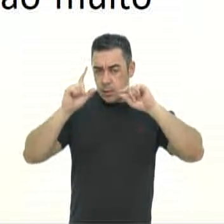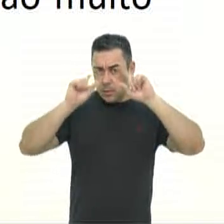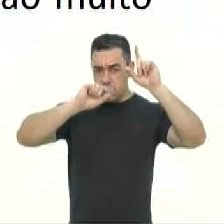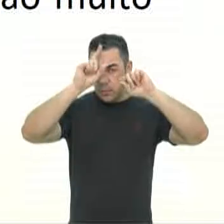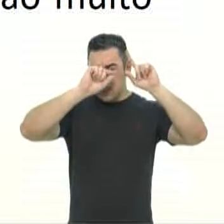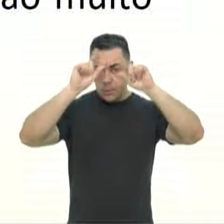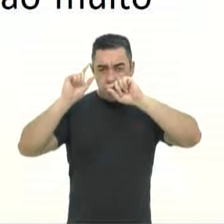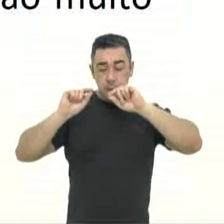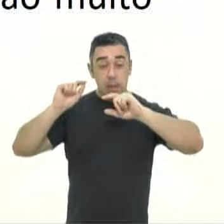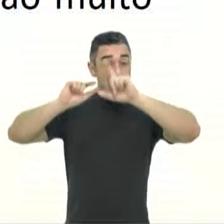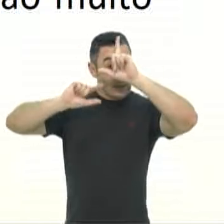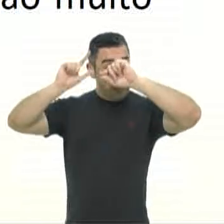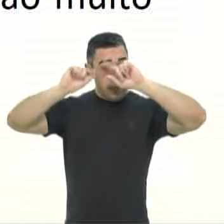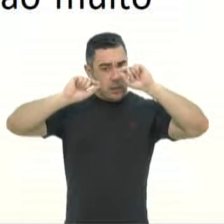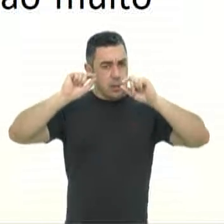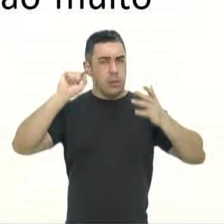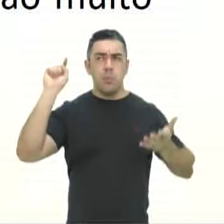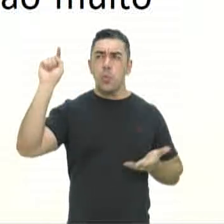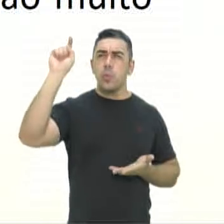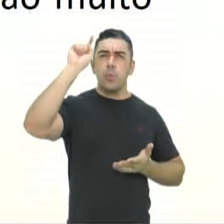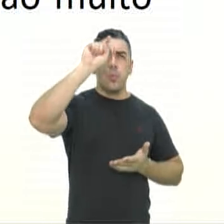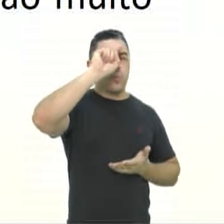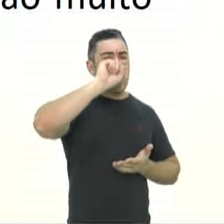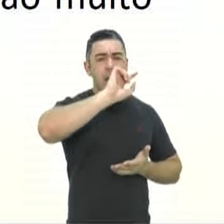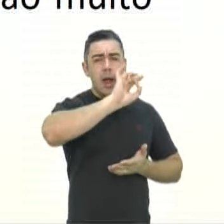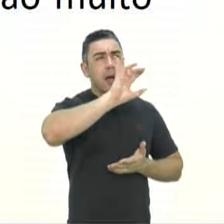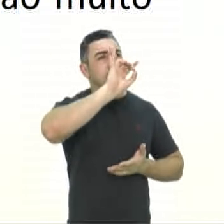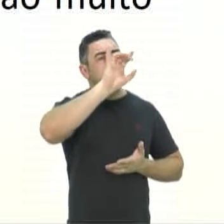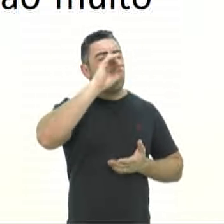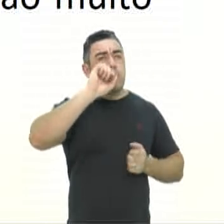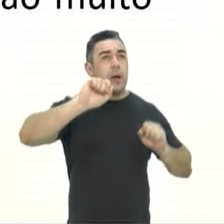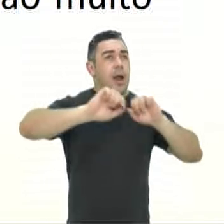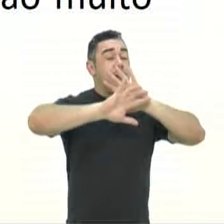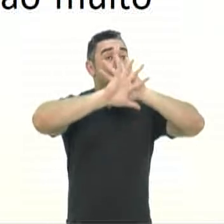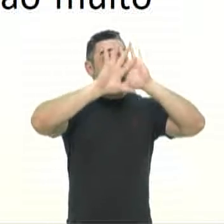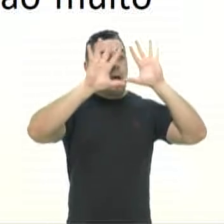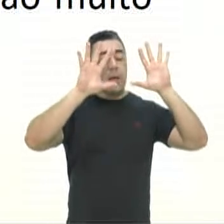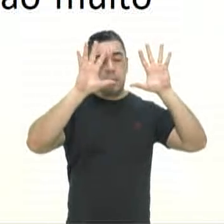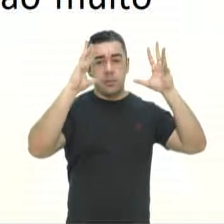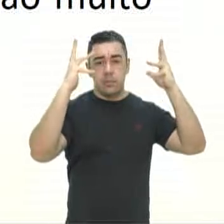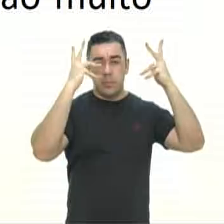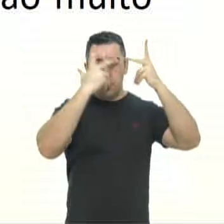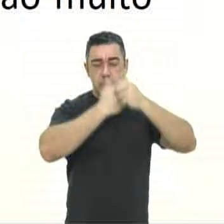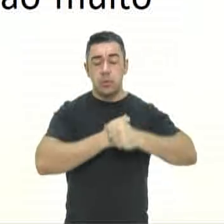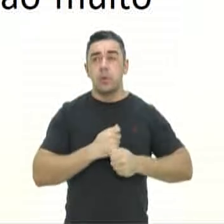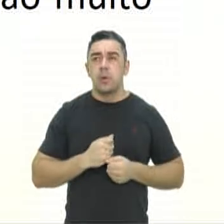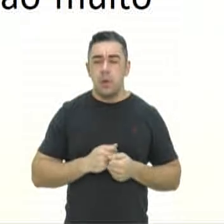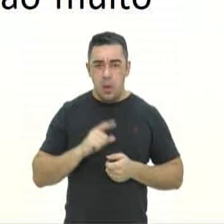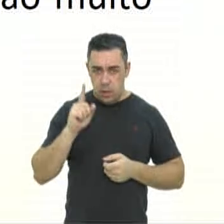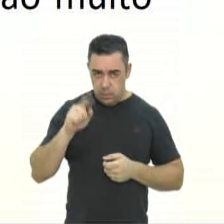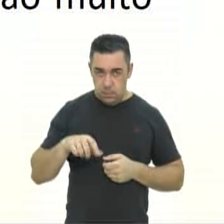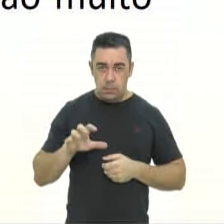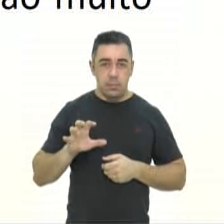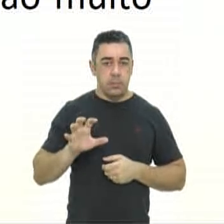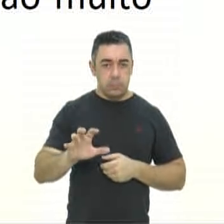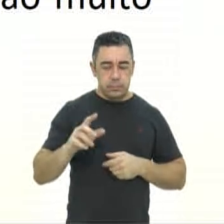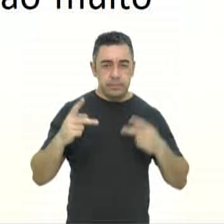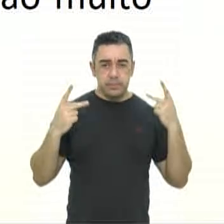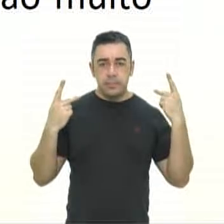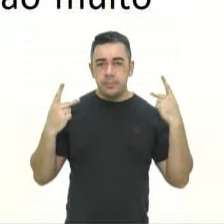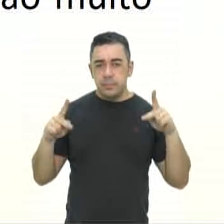As estrelas são muito distintas e muito claras. Assim, há de ser o estilo da